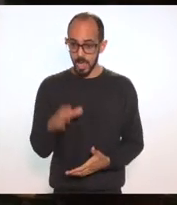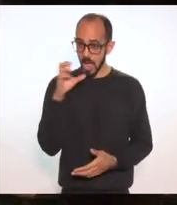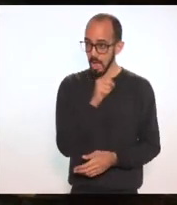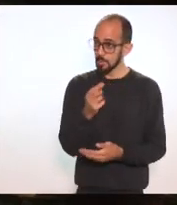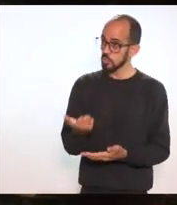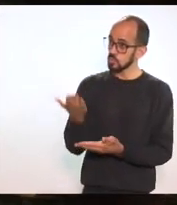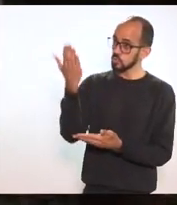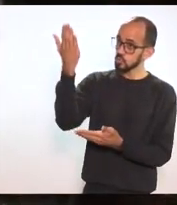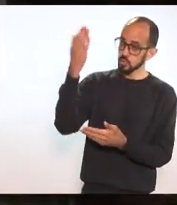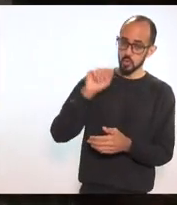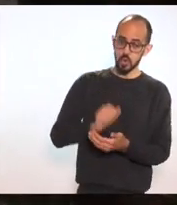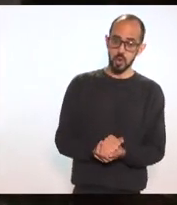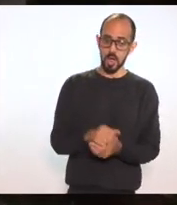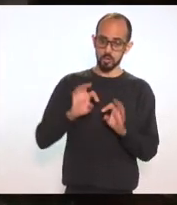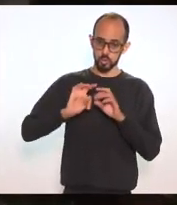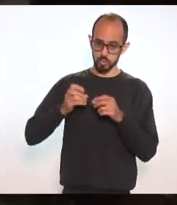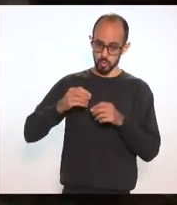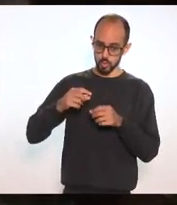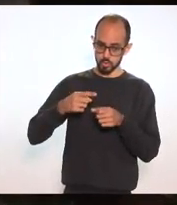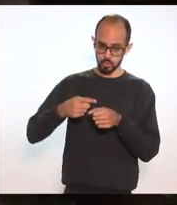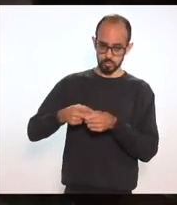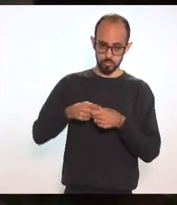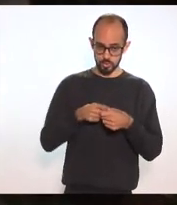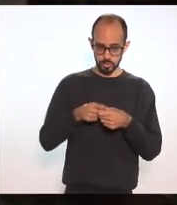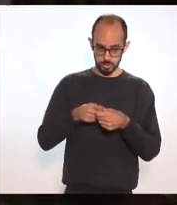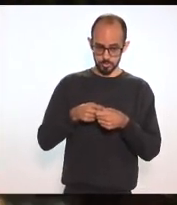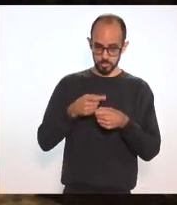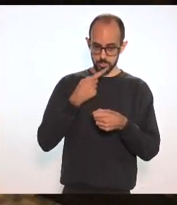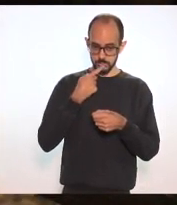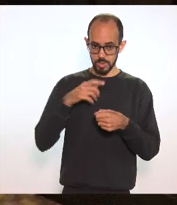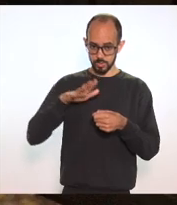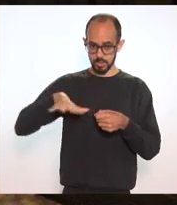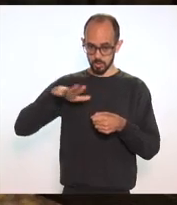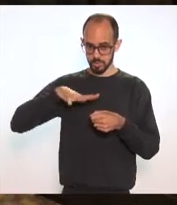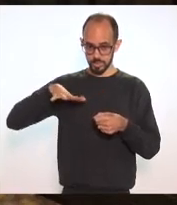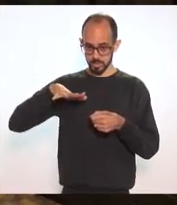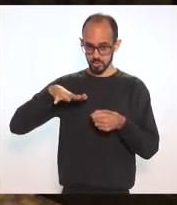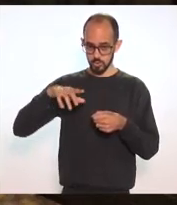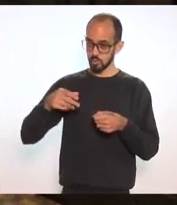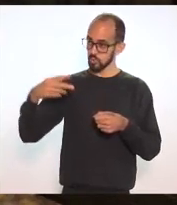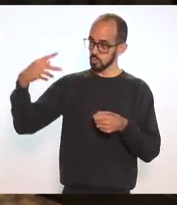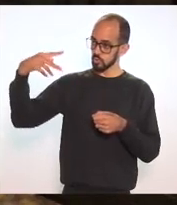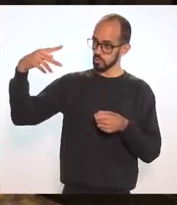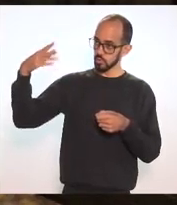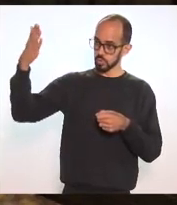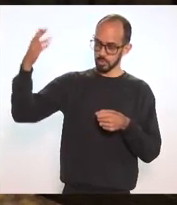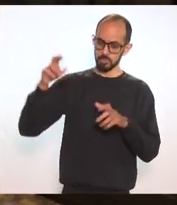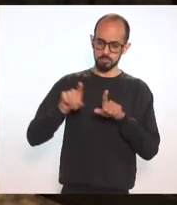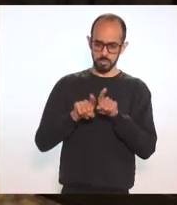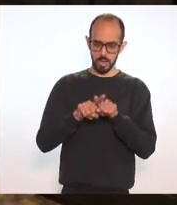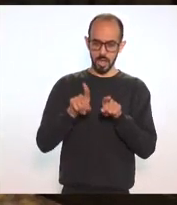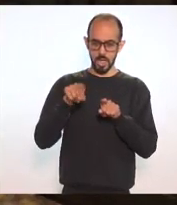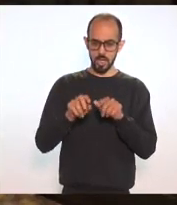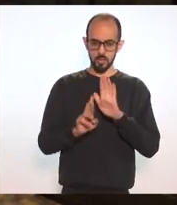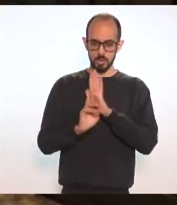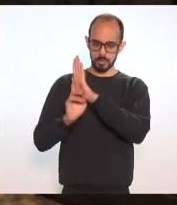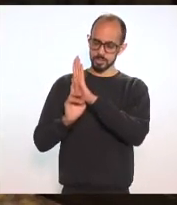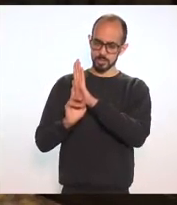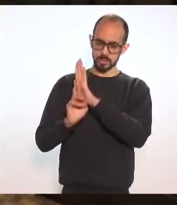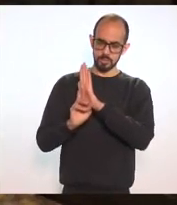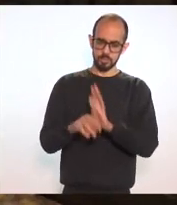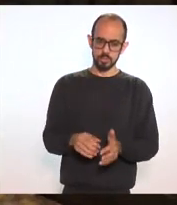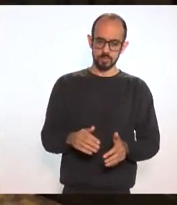aqueles municípios todos da nossa região ali, onde o senhor também é o nosso representante e maior defensor daquela região, e